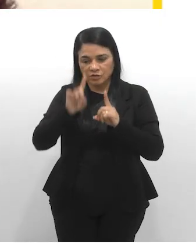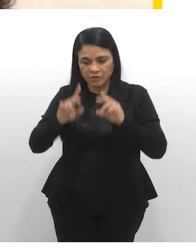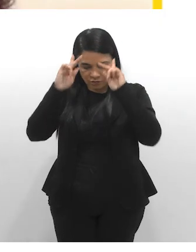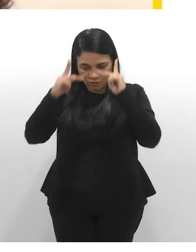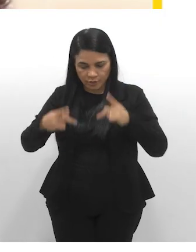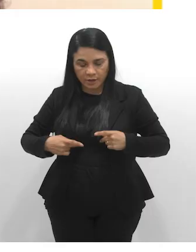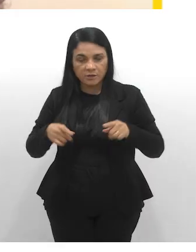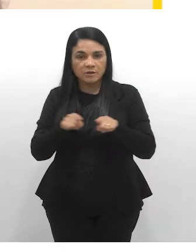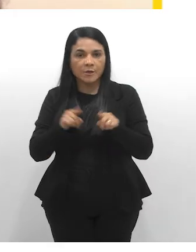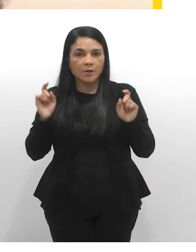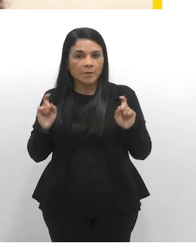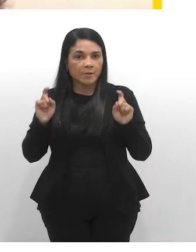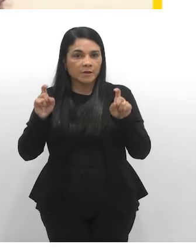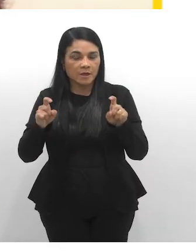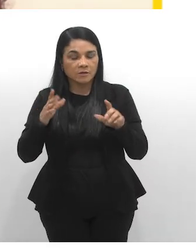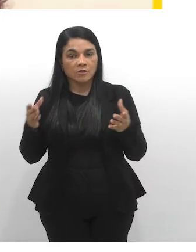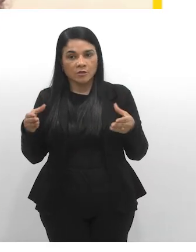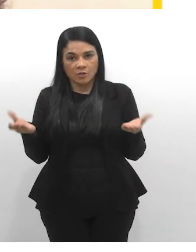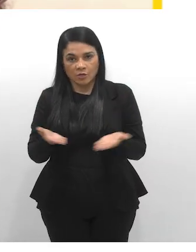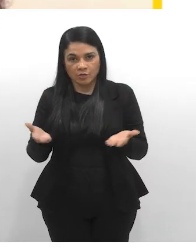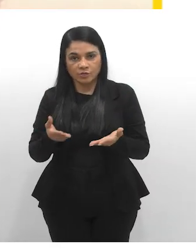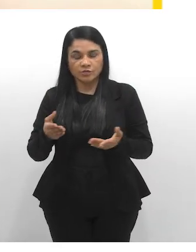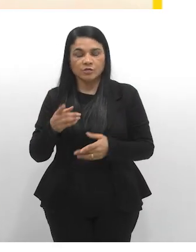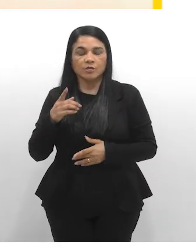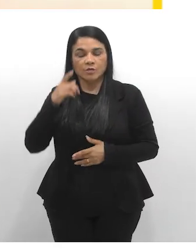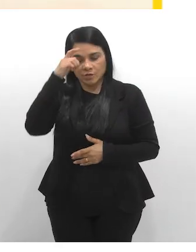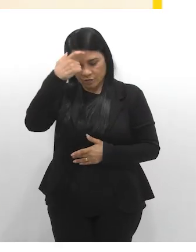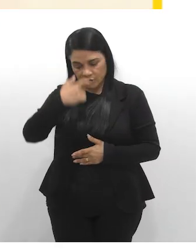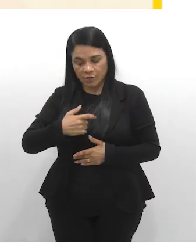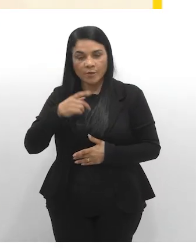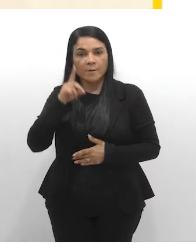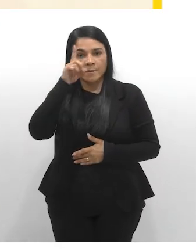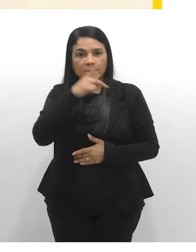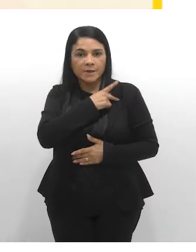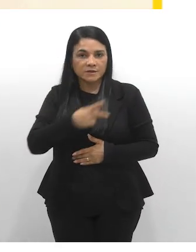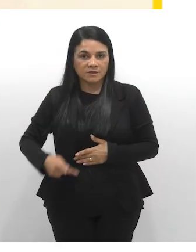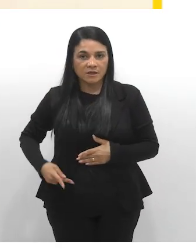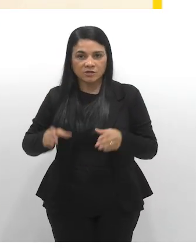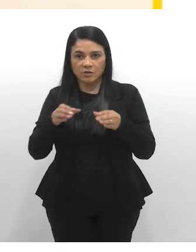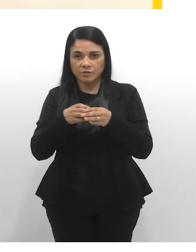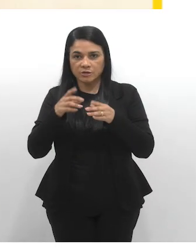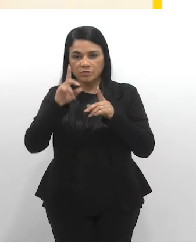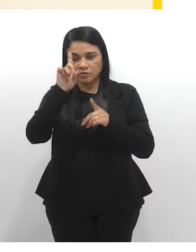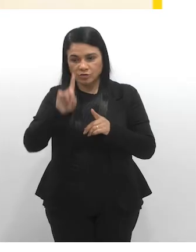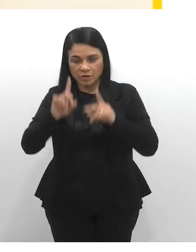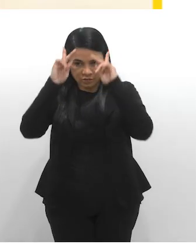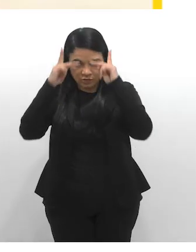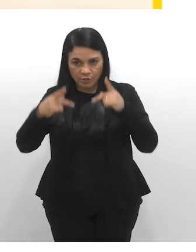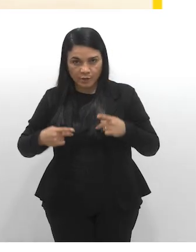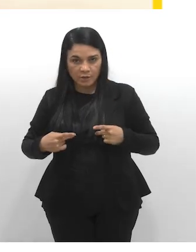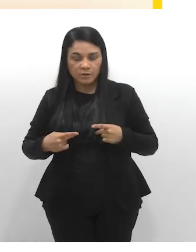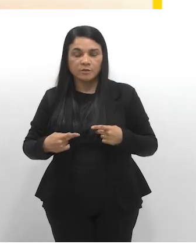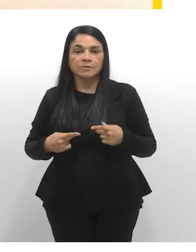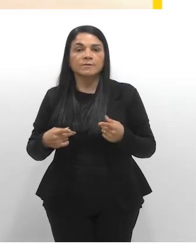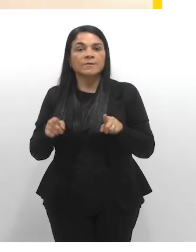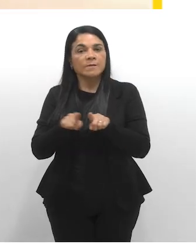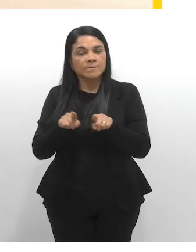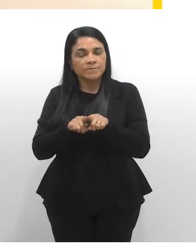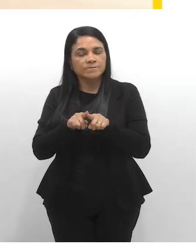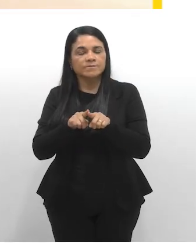Humanos e do nosso mandato mesmo, que atualmente sou presidenta da comissão, deputada Dani Monteiro. A